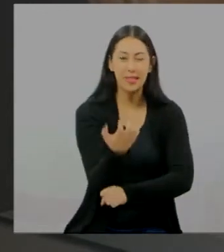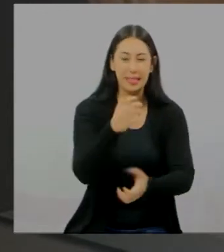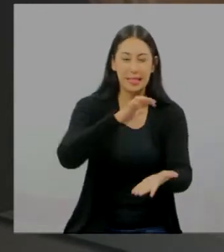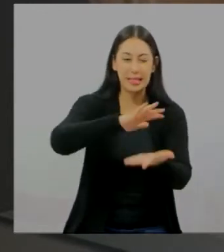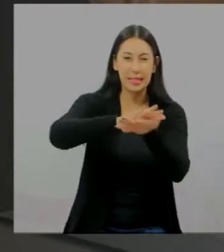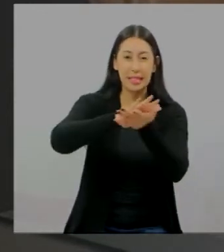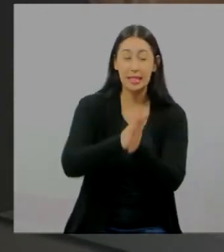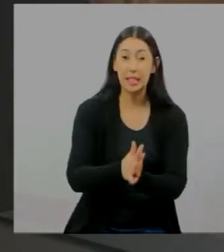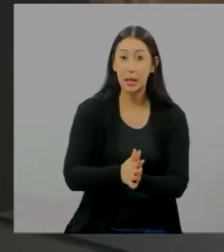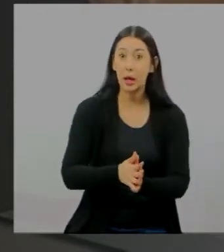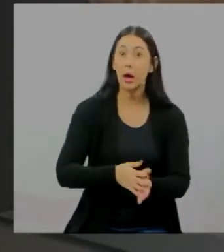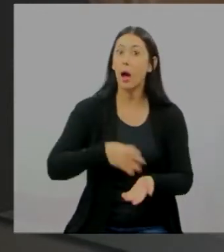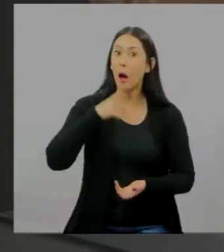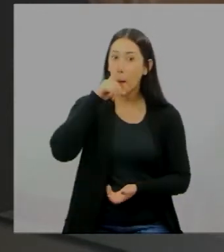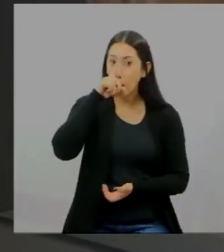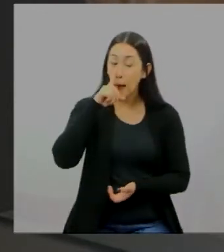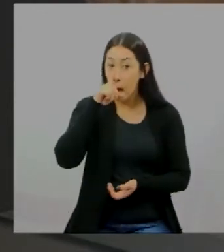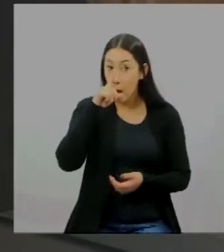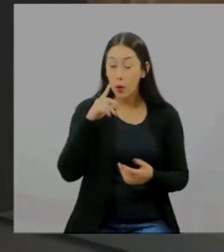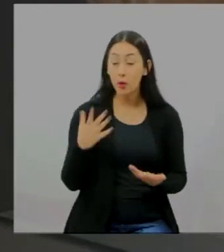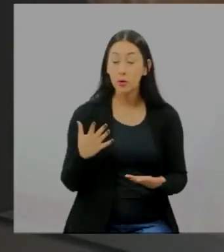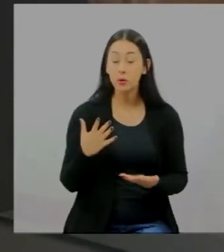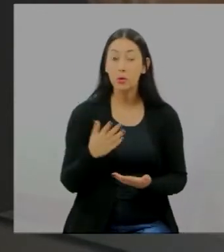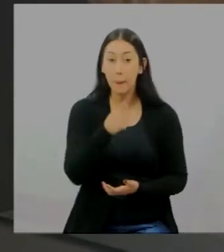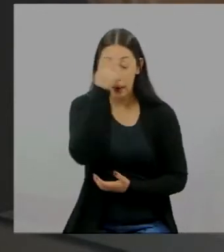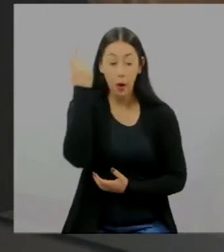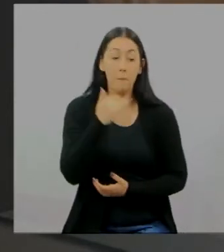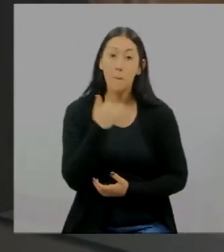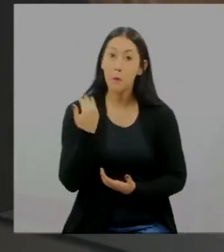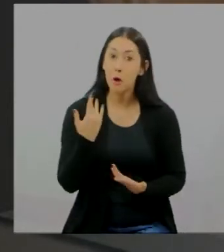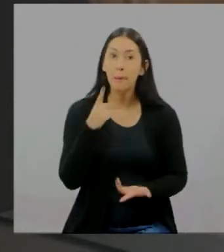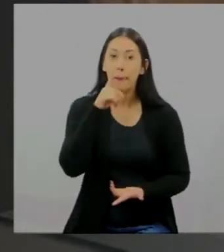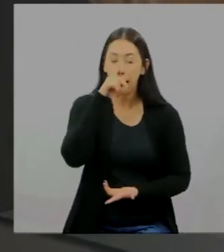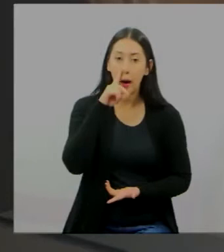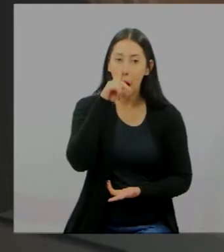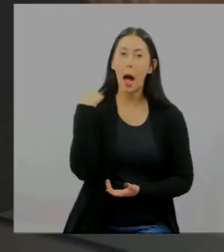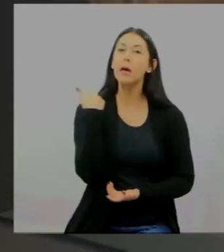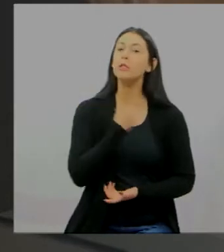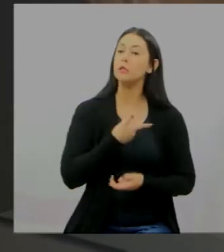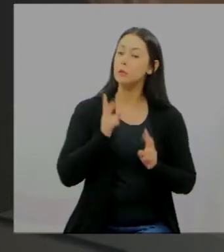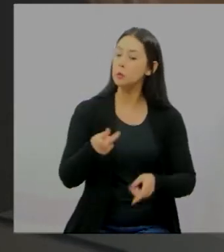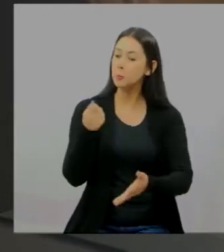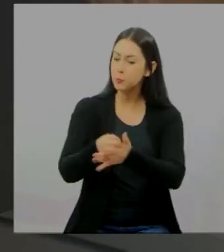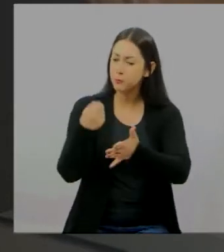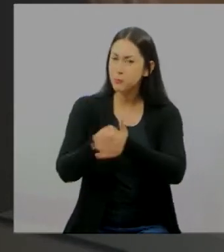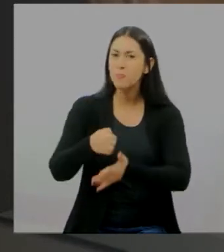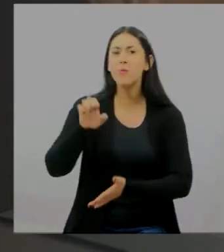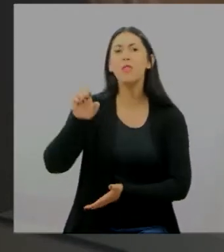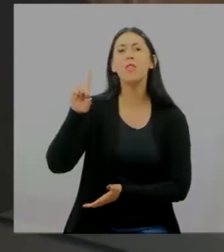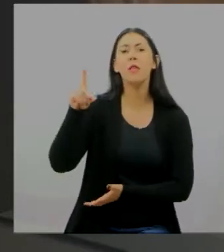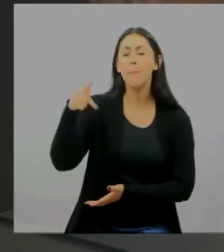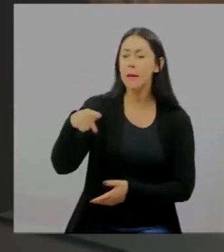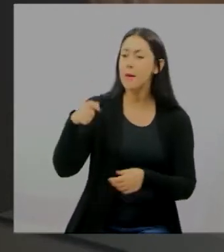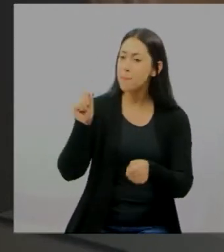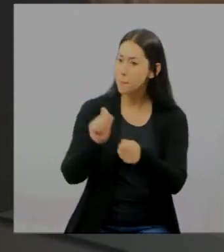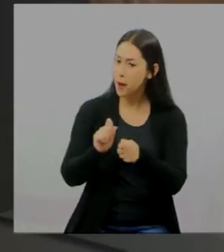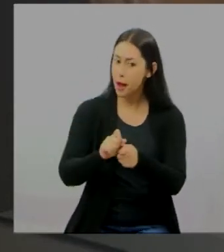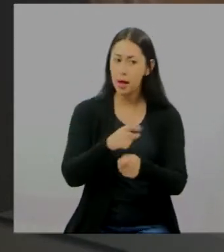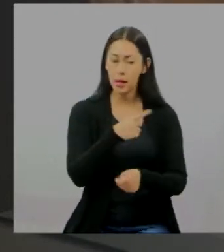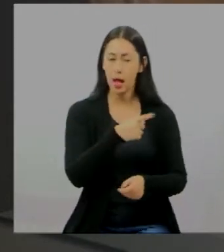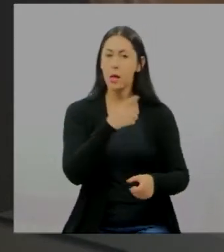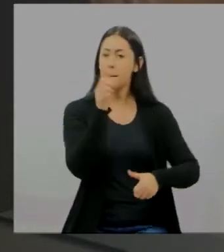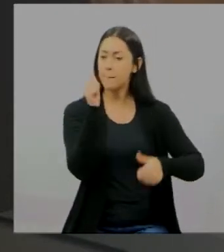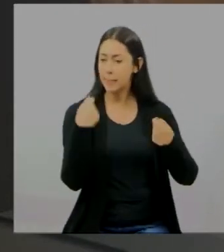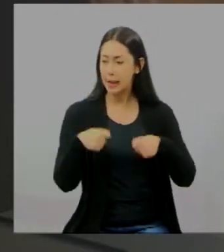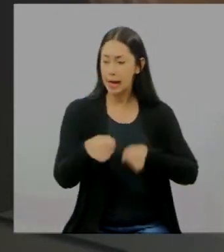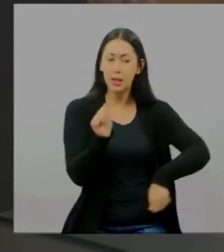perigo danado, aí botando a vida das pessoas em risco. Vamos continuar cobrando a EDP São Paulo para que tome providência e troque esses postes de